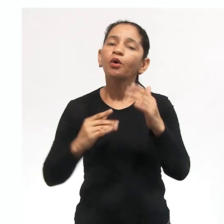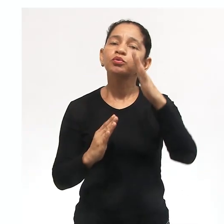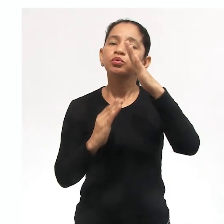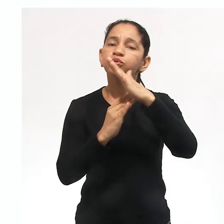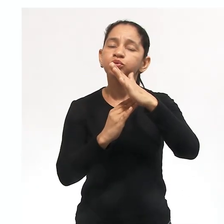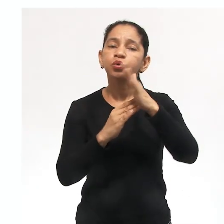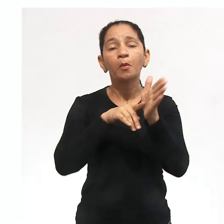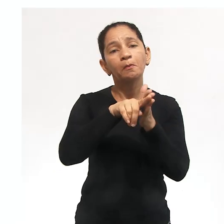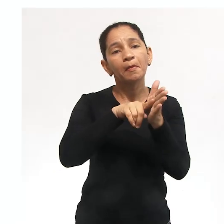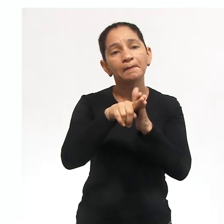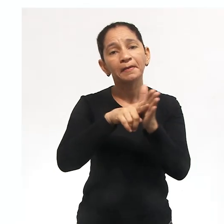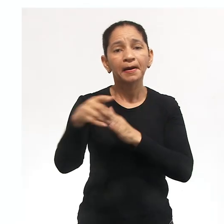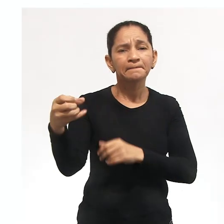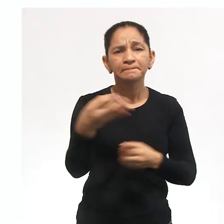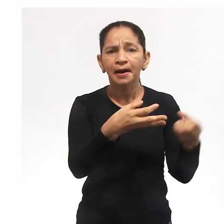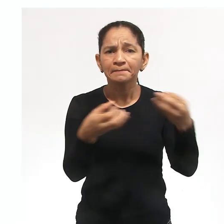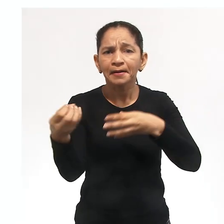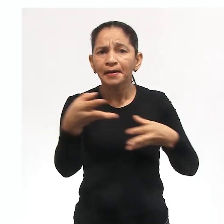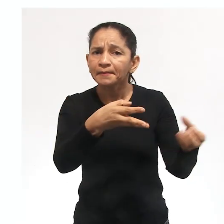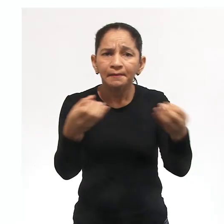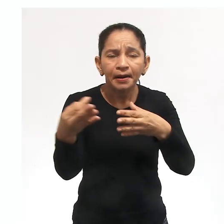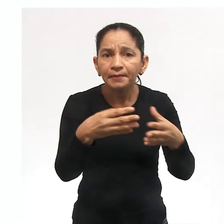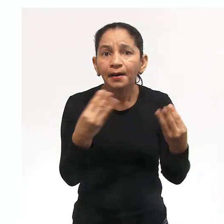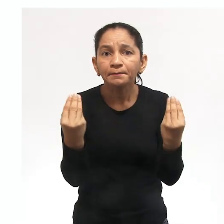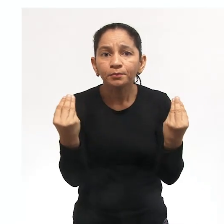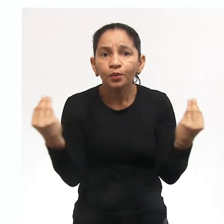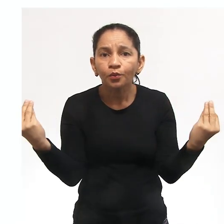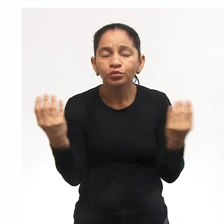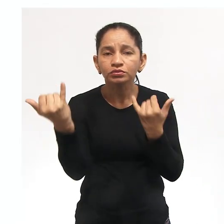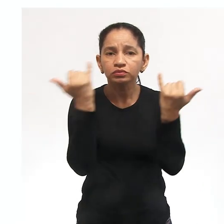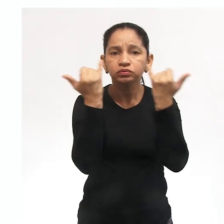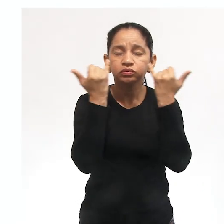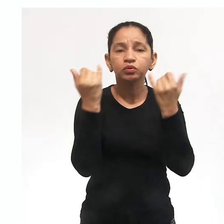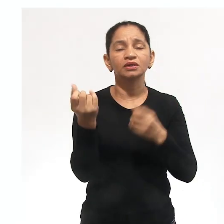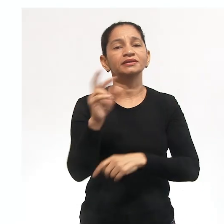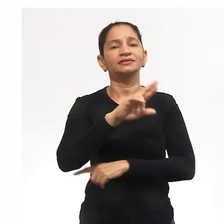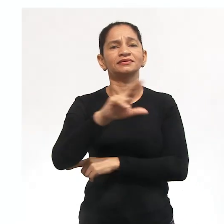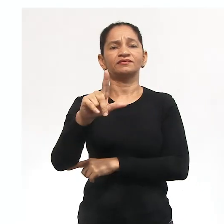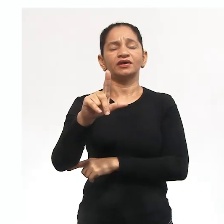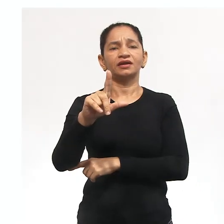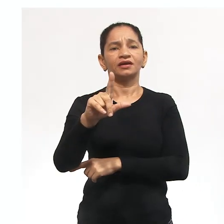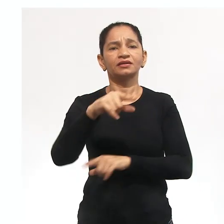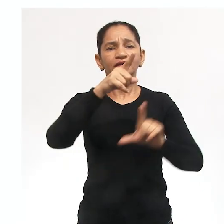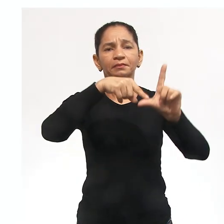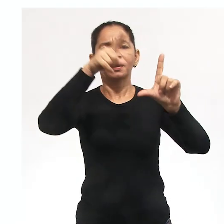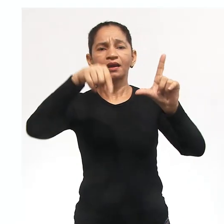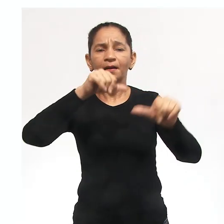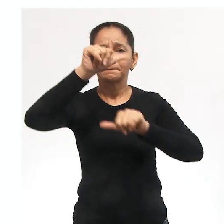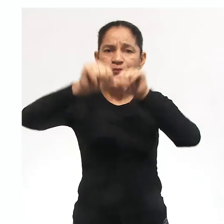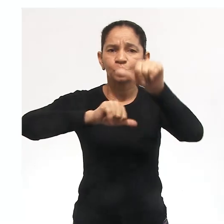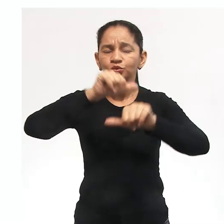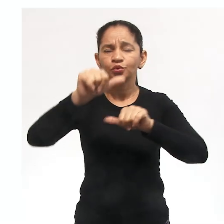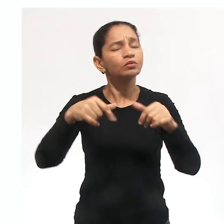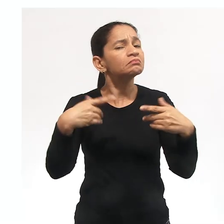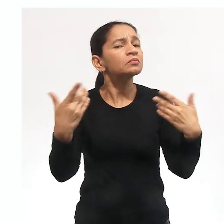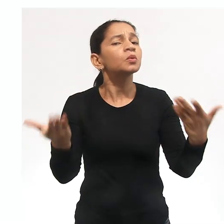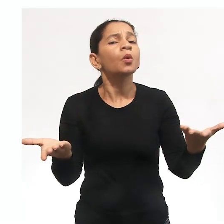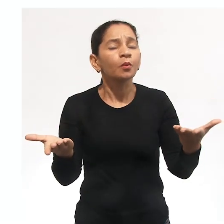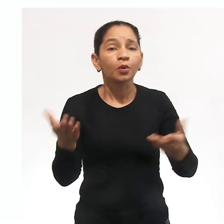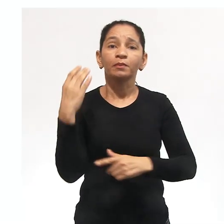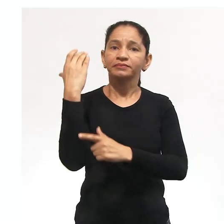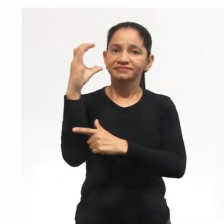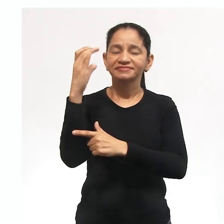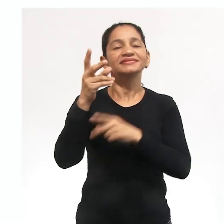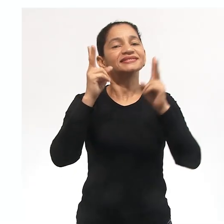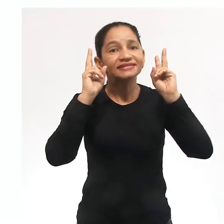com o tempo, novas pesquisas mostram uma perspectiva diferente, né? Isso ocorre porque a ciência